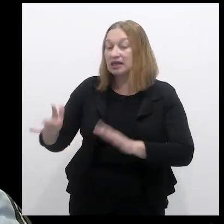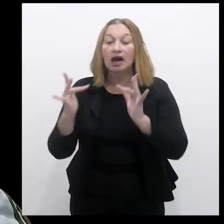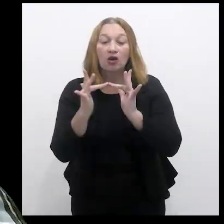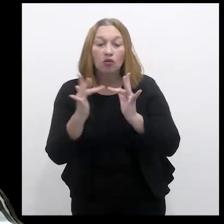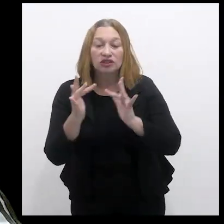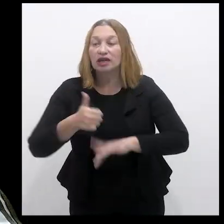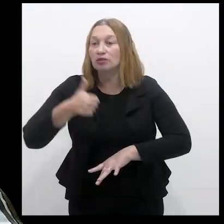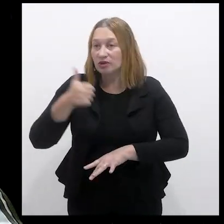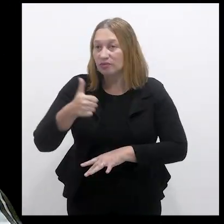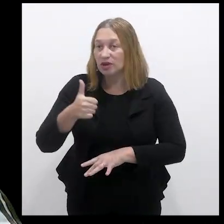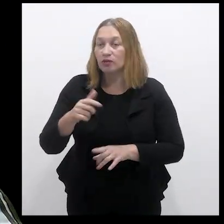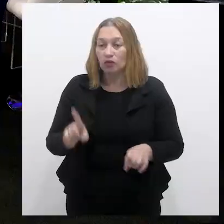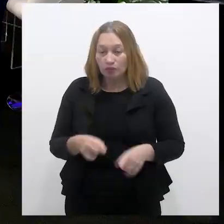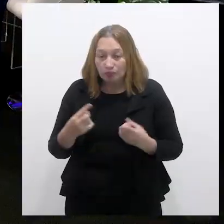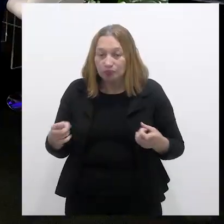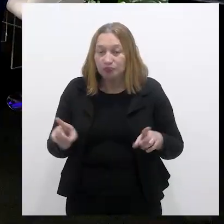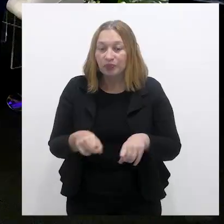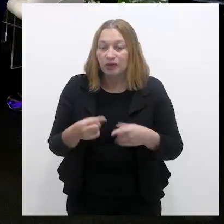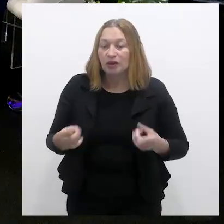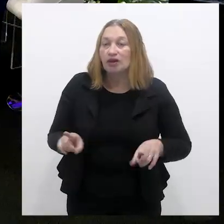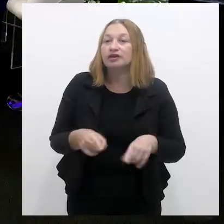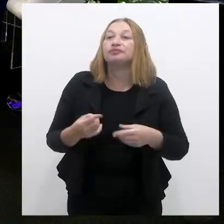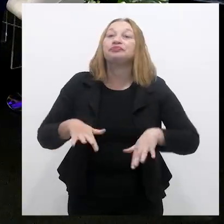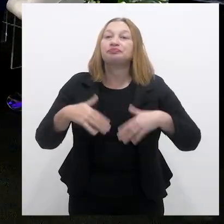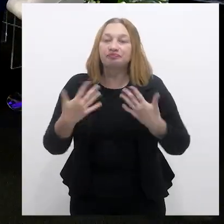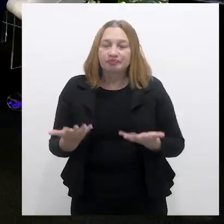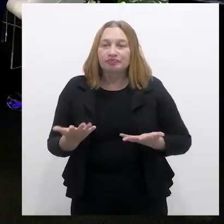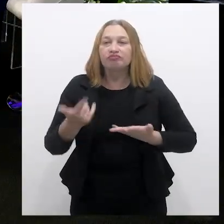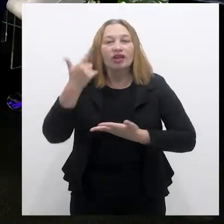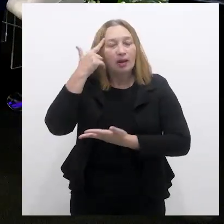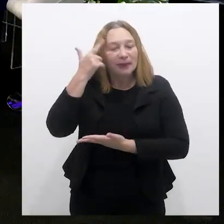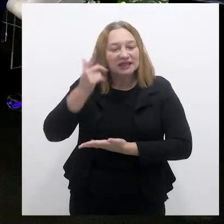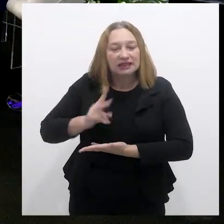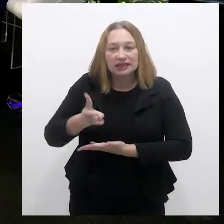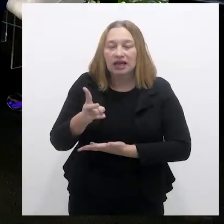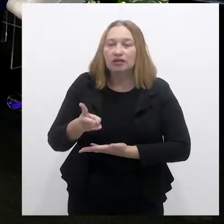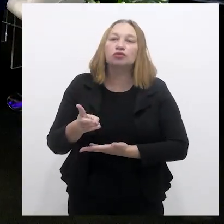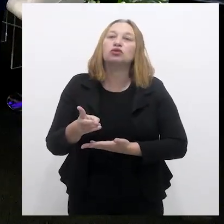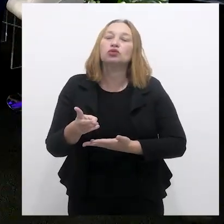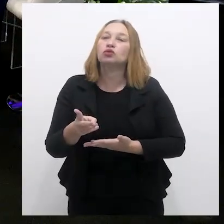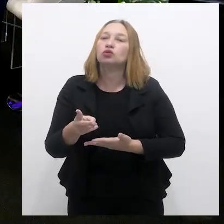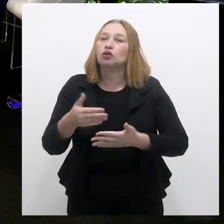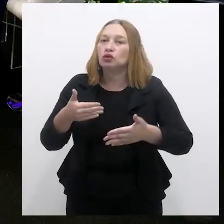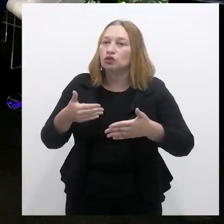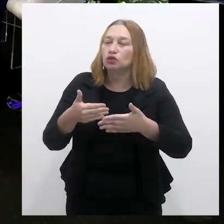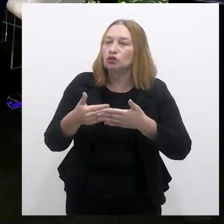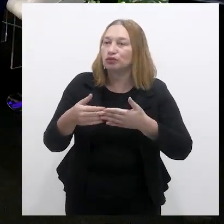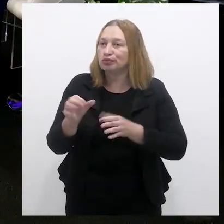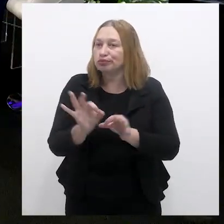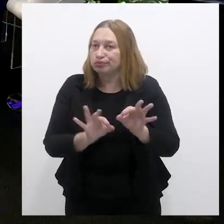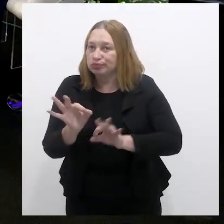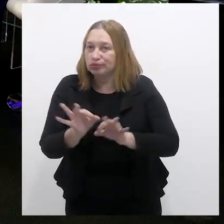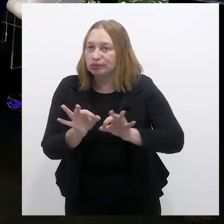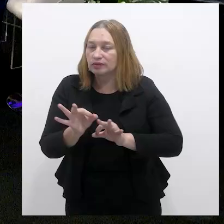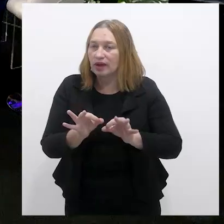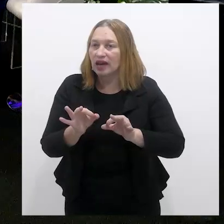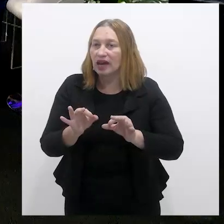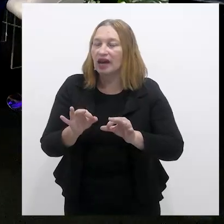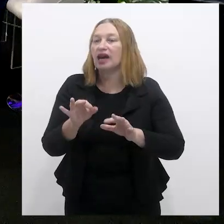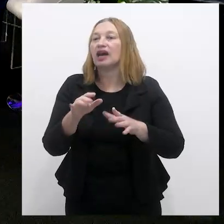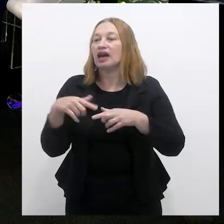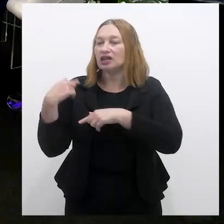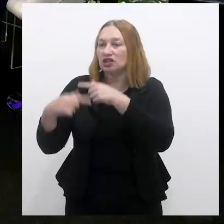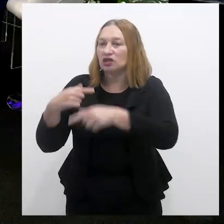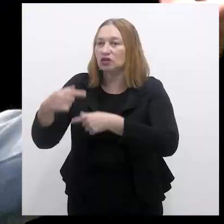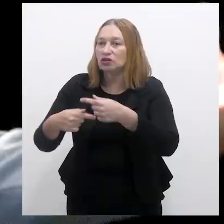primeiro contato com aquela música, Sim. com aquele cantor, com aquela cantora. Então, a gente pensa sempre os projetos para aproximar as gerações mesmo, né? De um jeito que